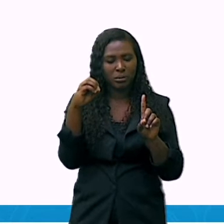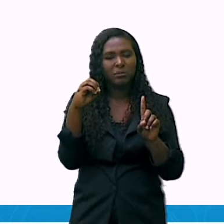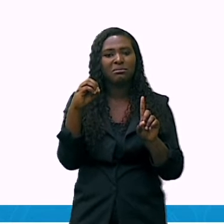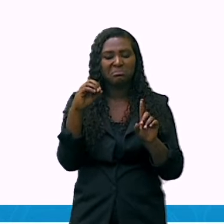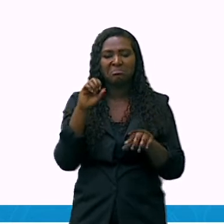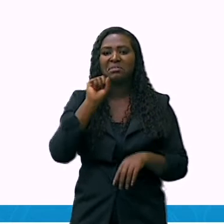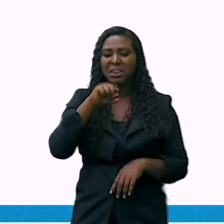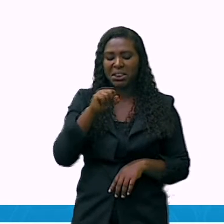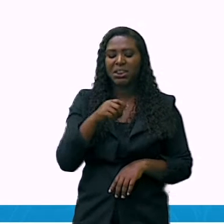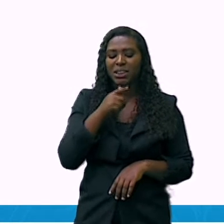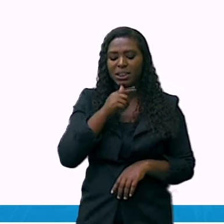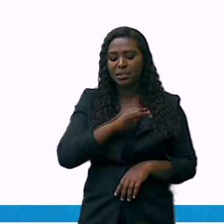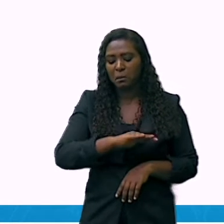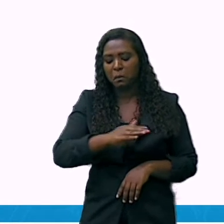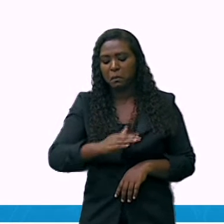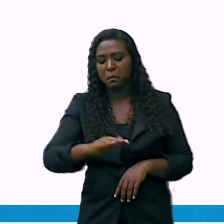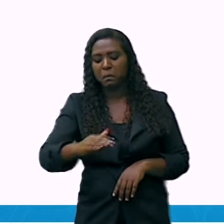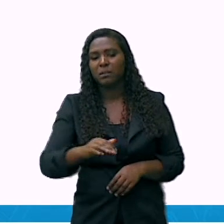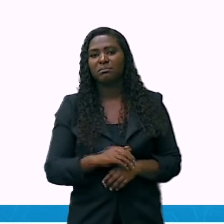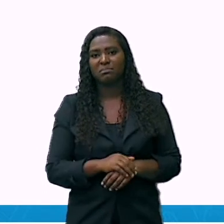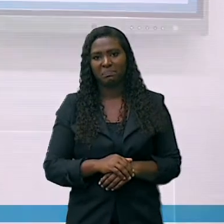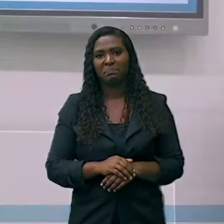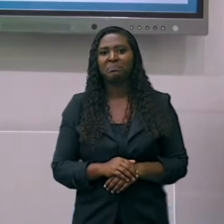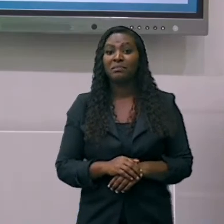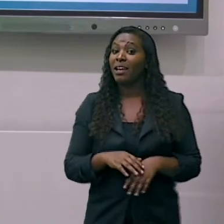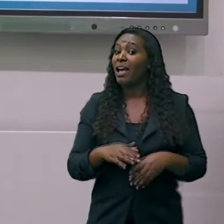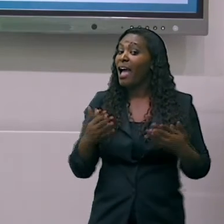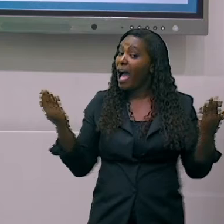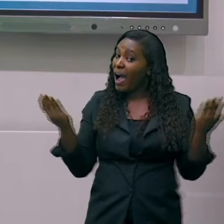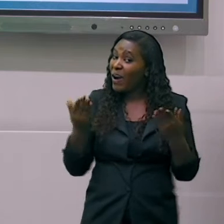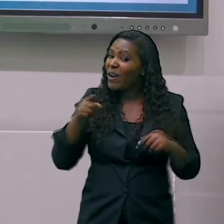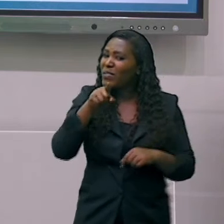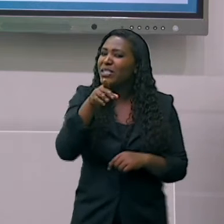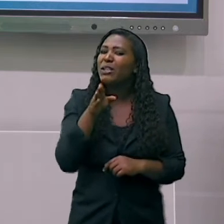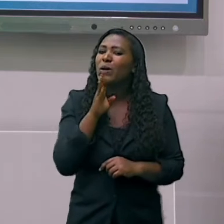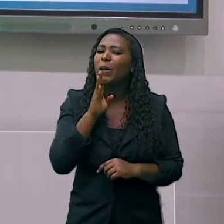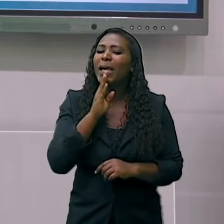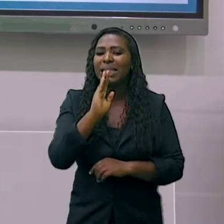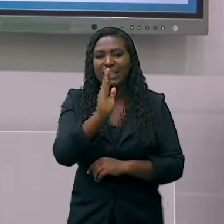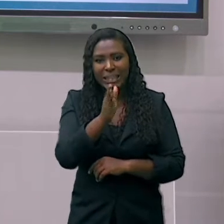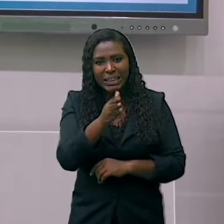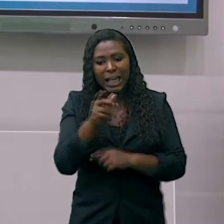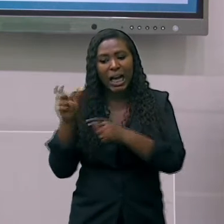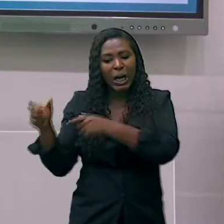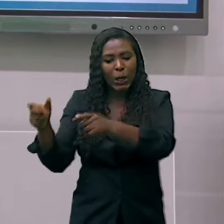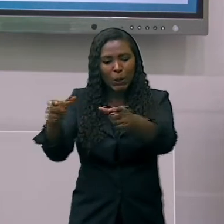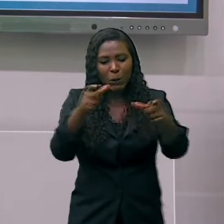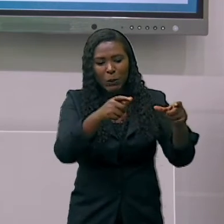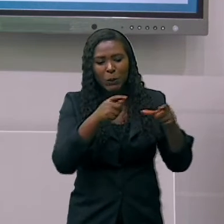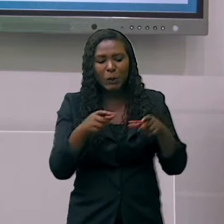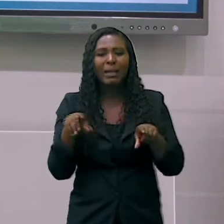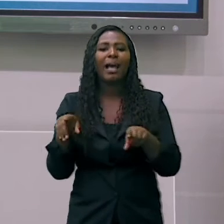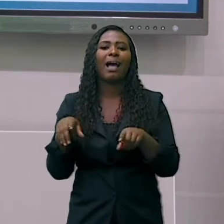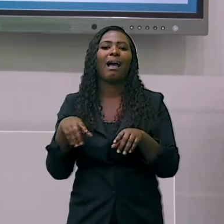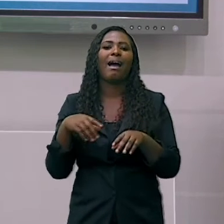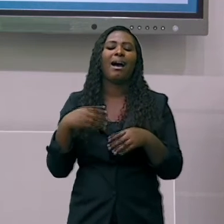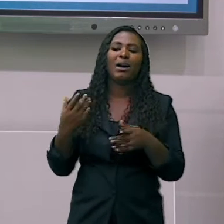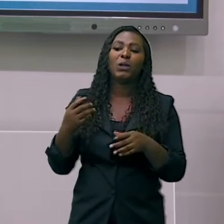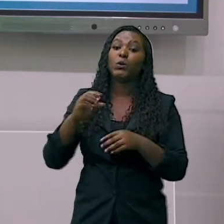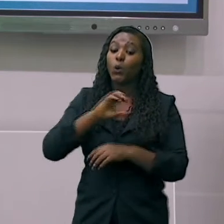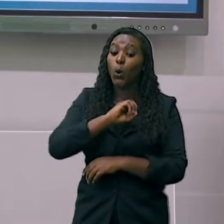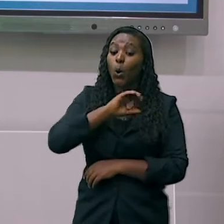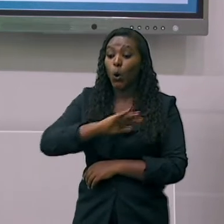conhece a localização e as principais características e formas de uso das águas dos oceanos,